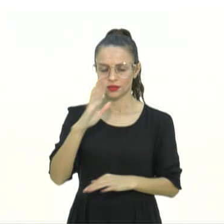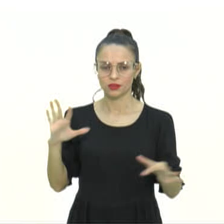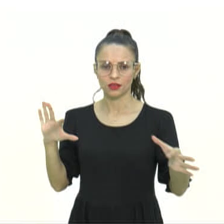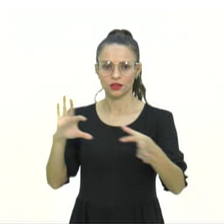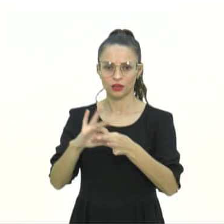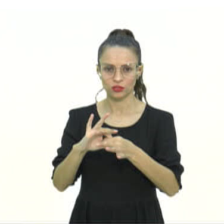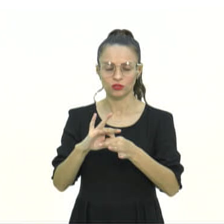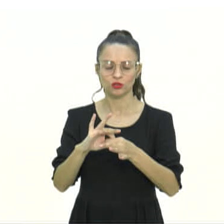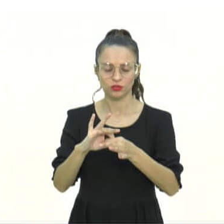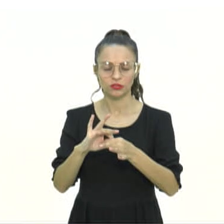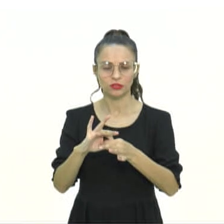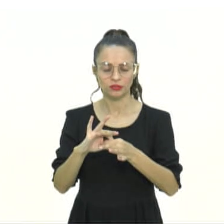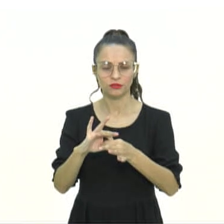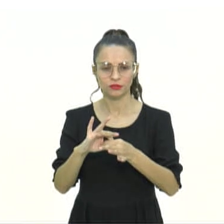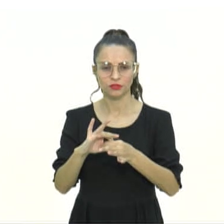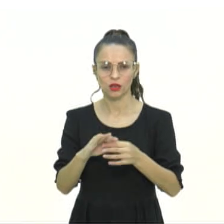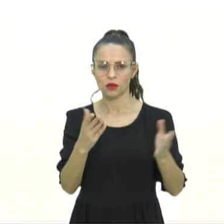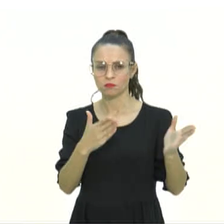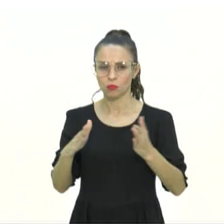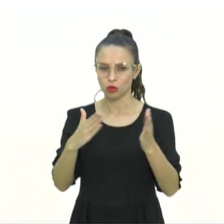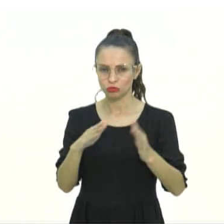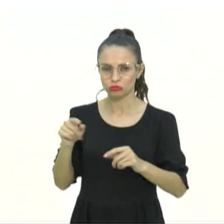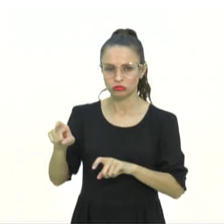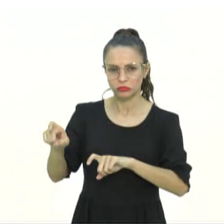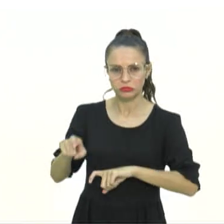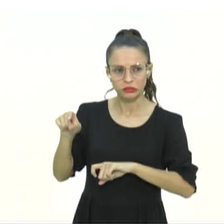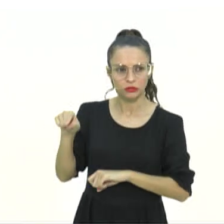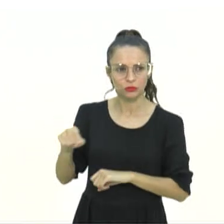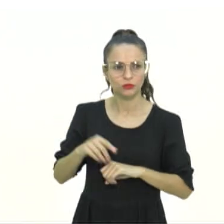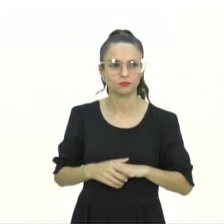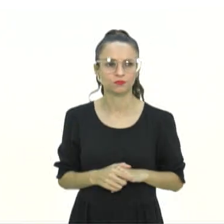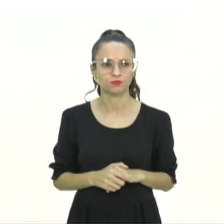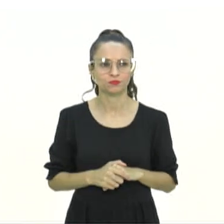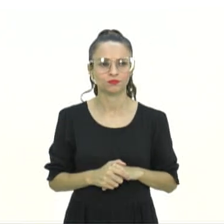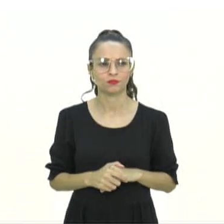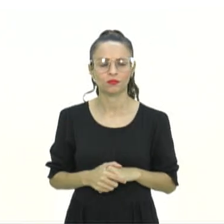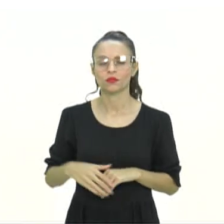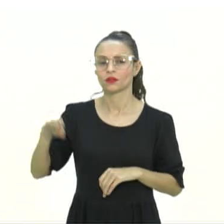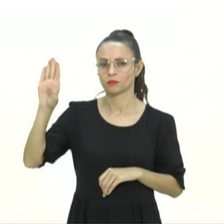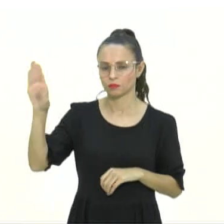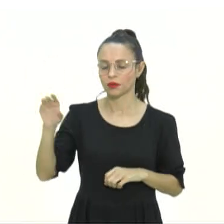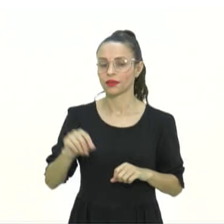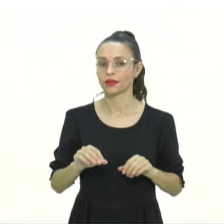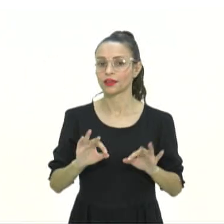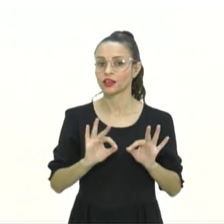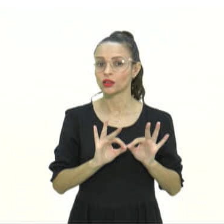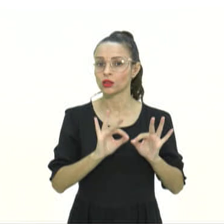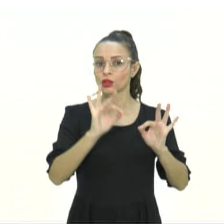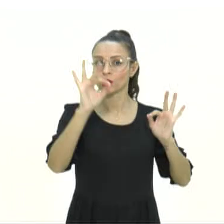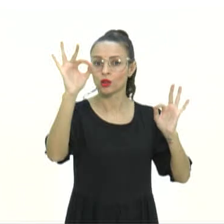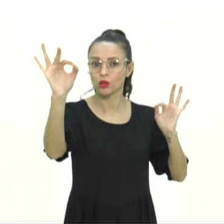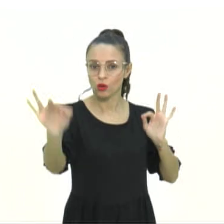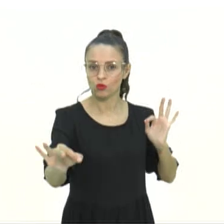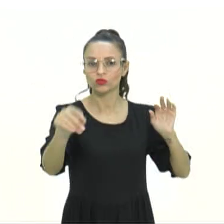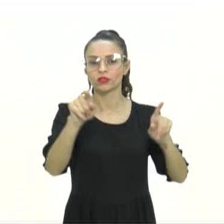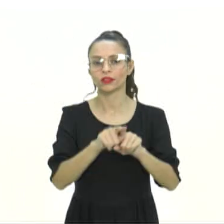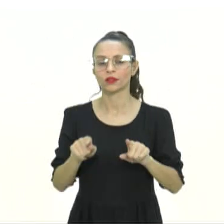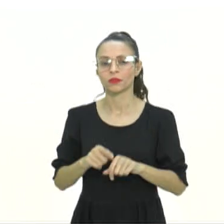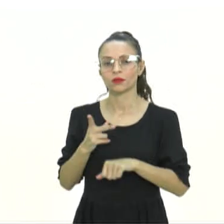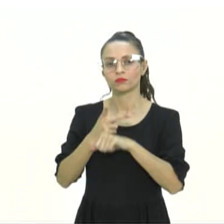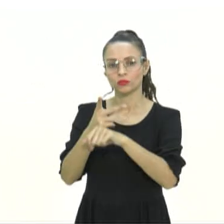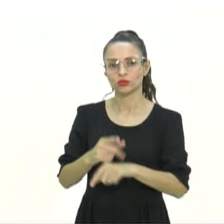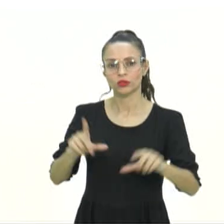associadas à interiorização da produção. Letra B, grandes distâncias e a busca da redução